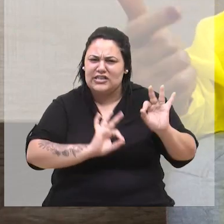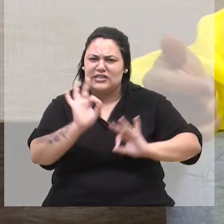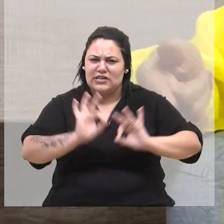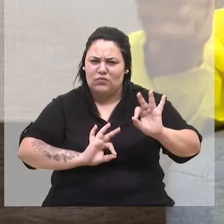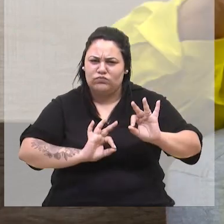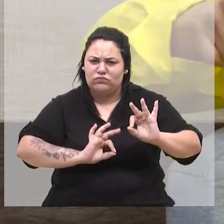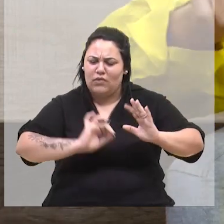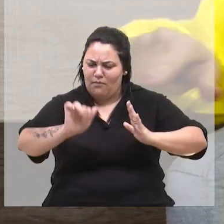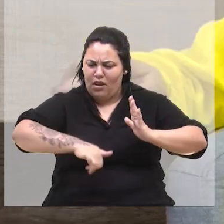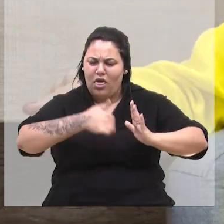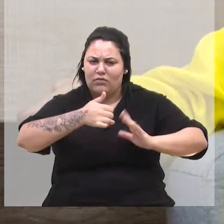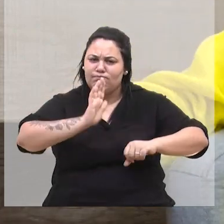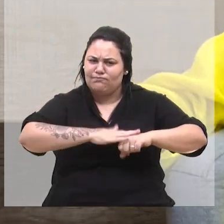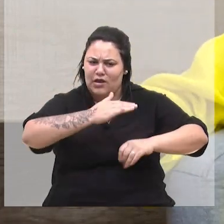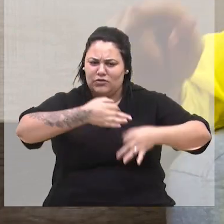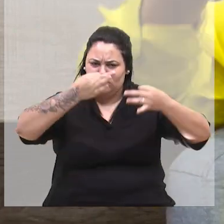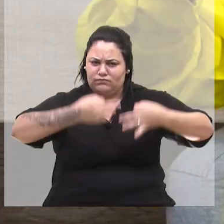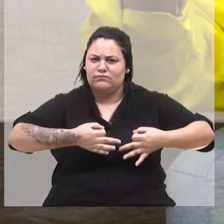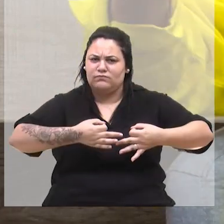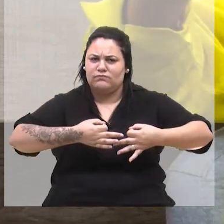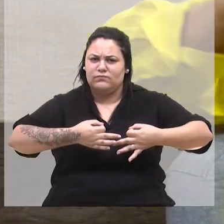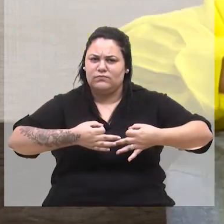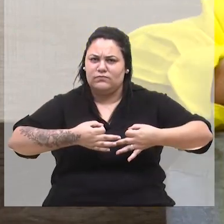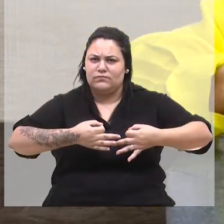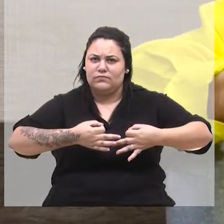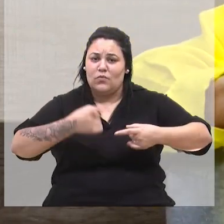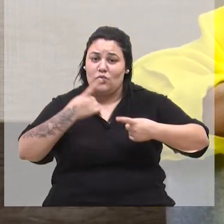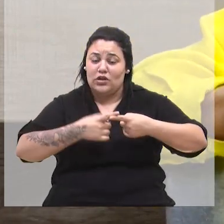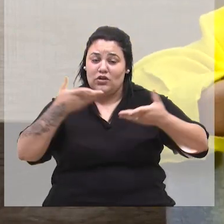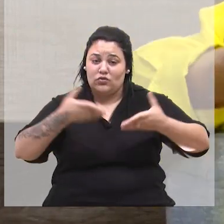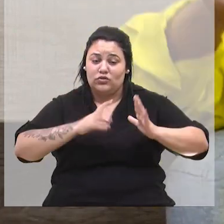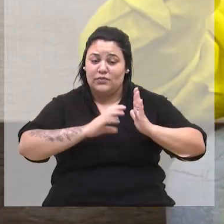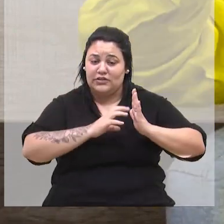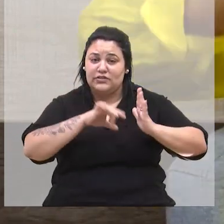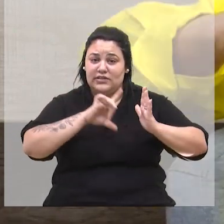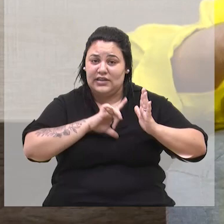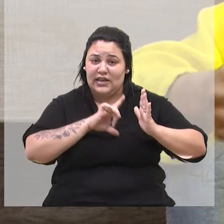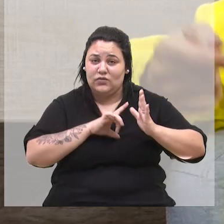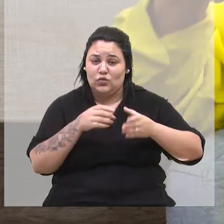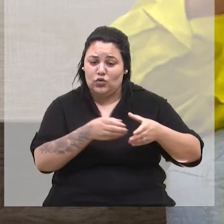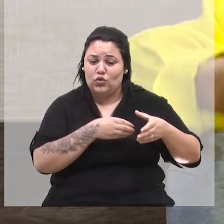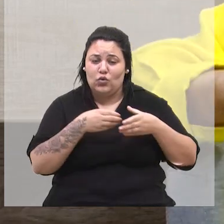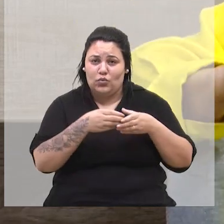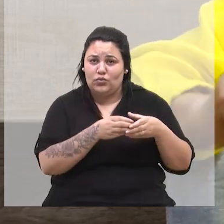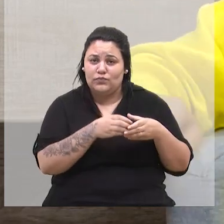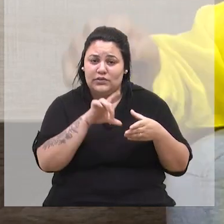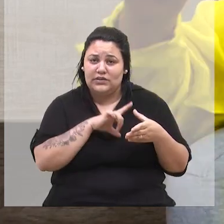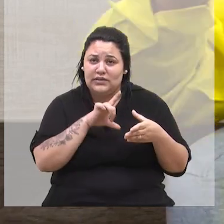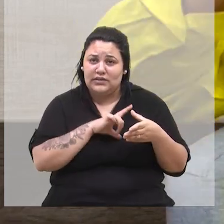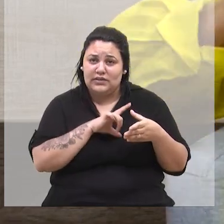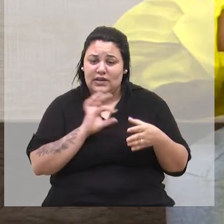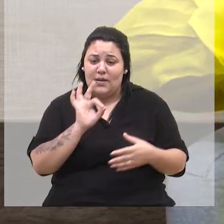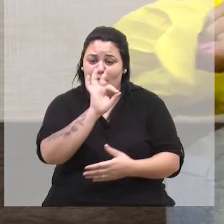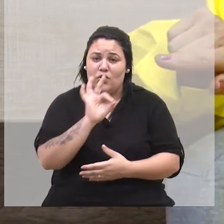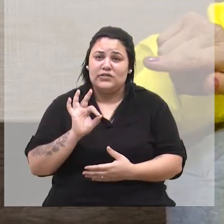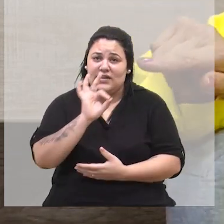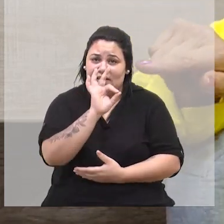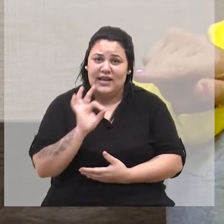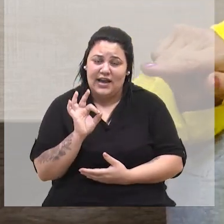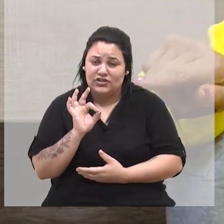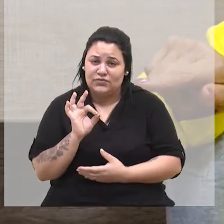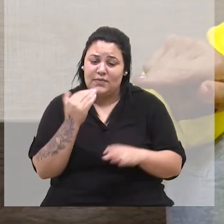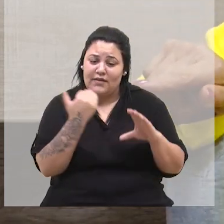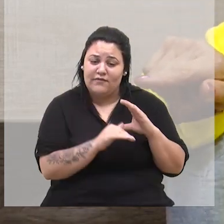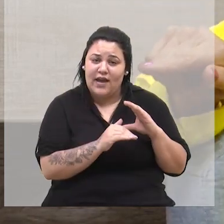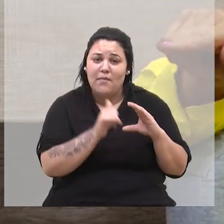redistribuição, ela está se dando com mais justiça do que quando nós fomos eleitas, porque hoje os partidos têm um fundo partidário e eles têm destinação